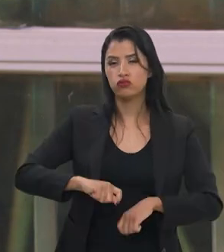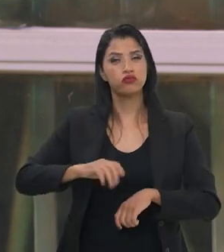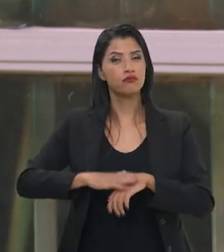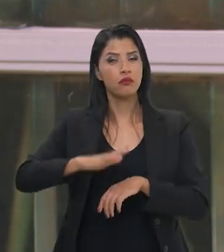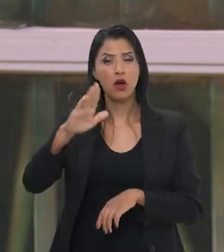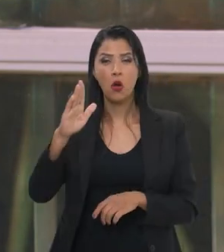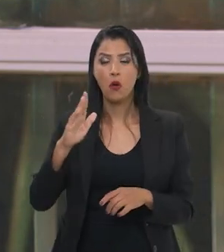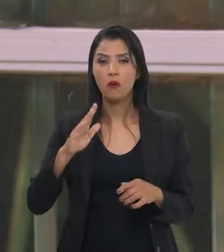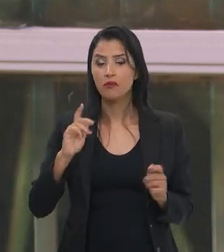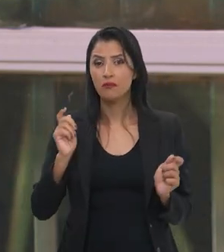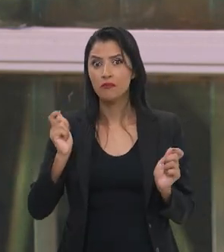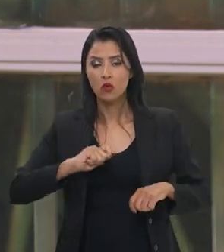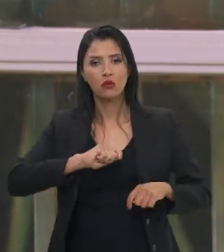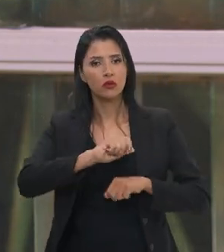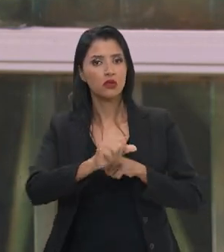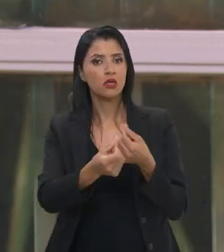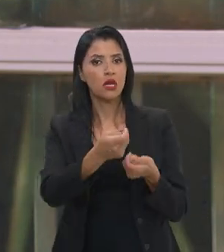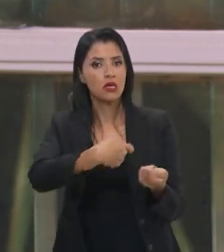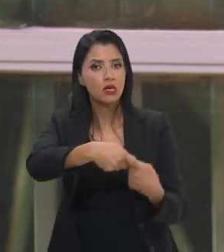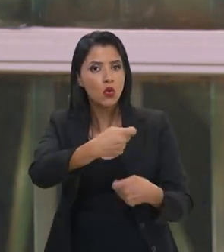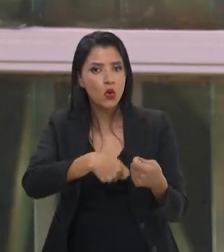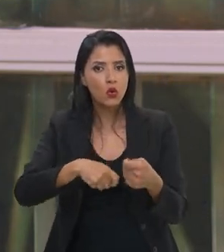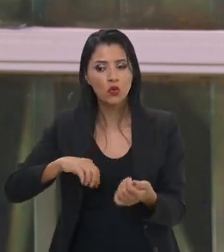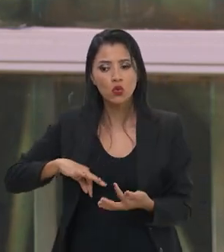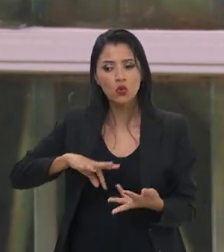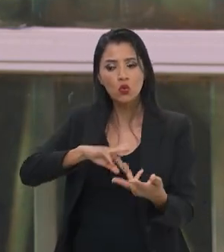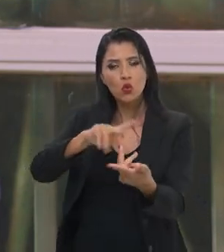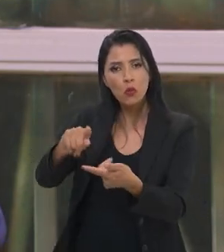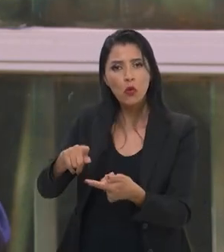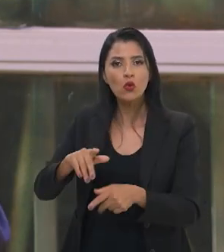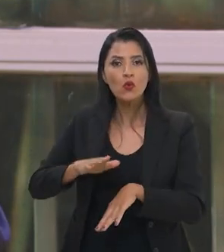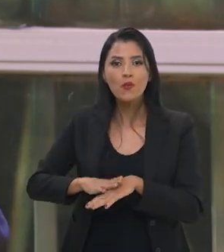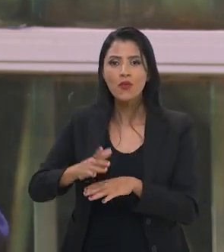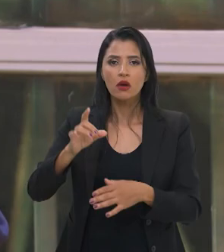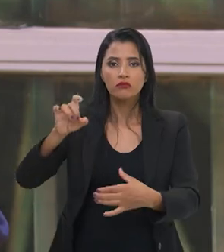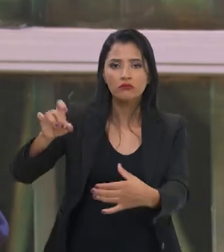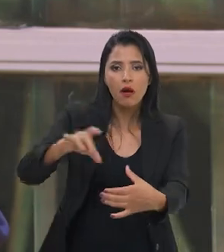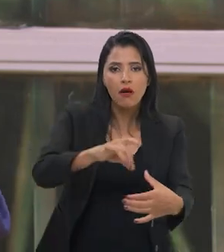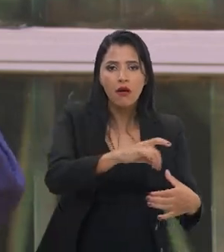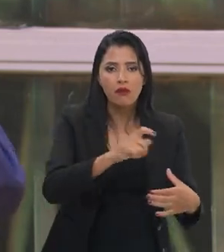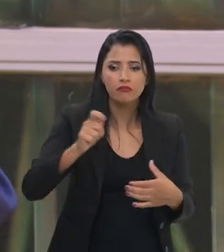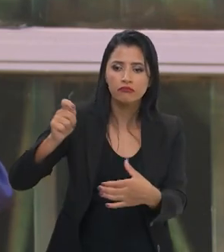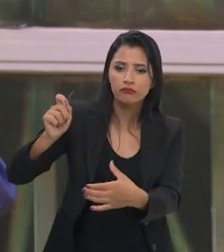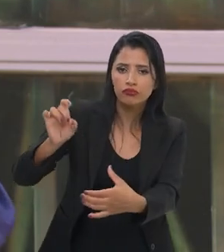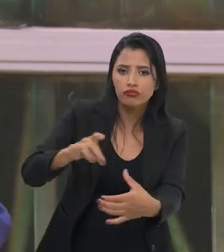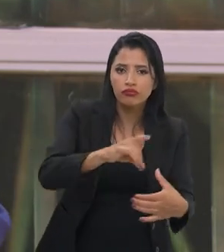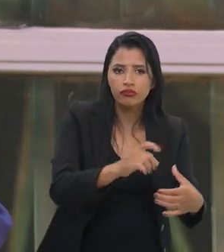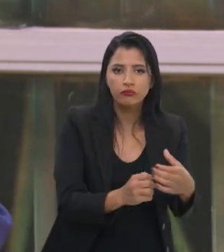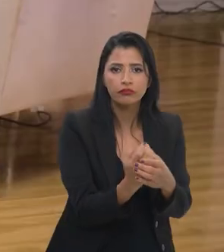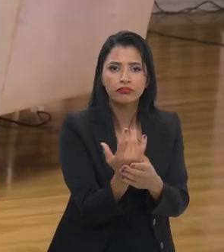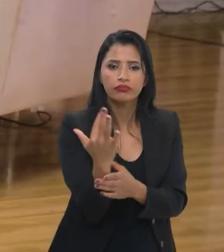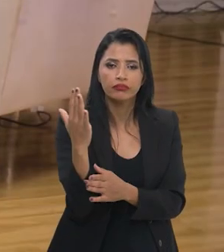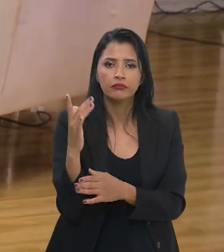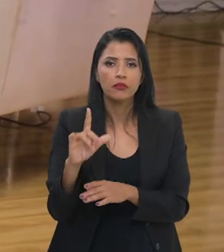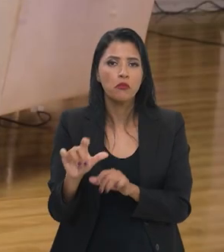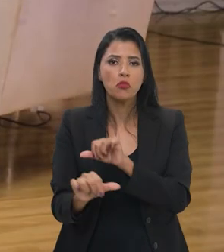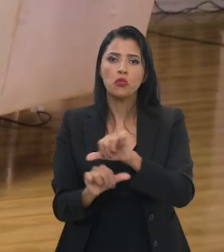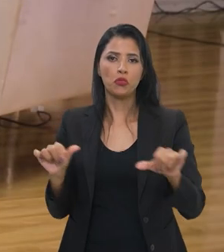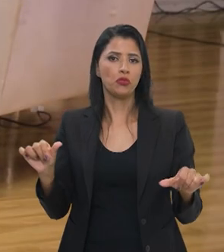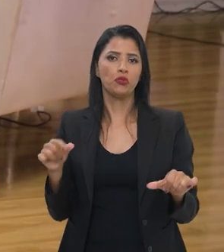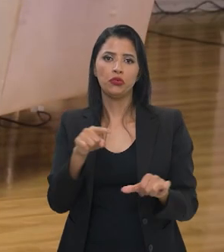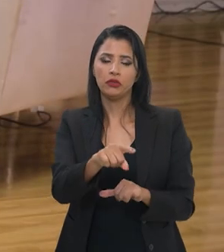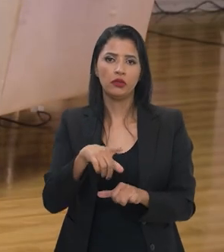potências do mundo Econômica que é dos maiores produtores de alimento saia dessa situação